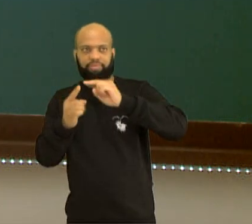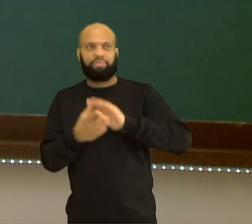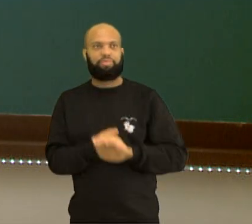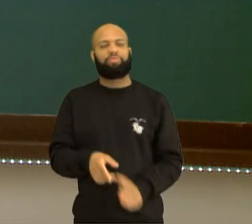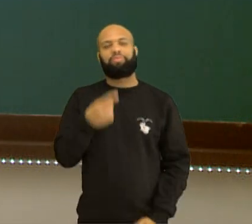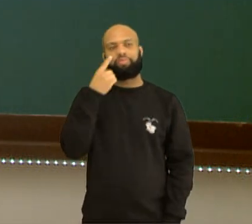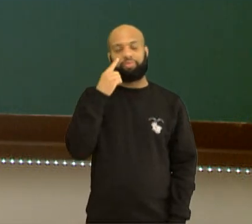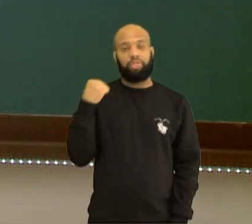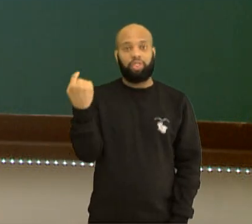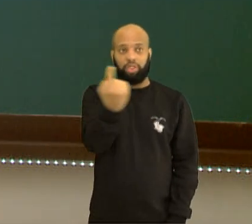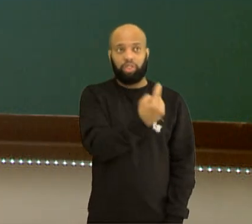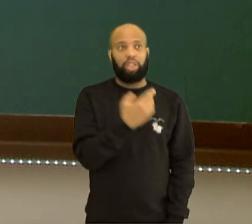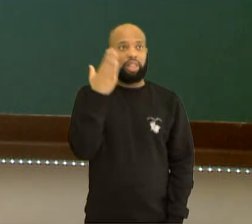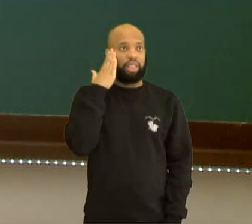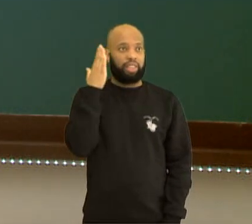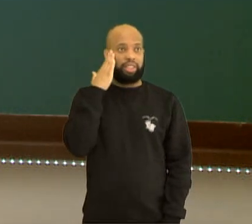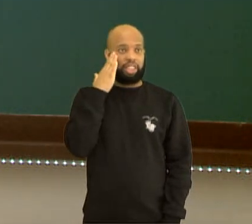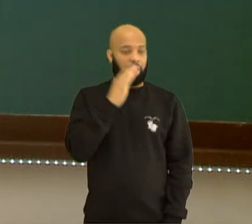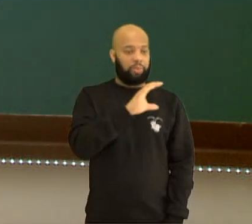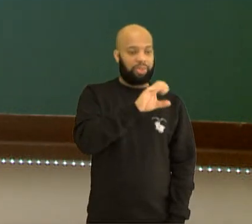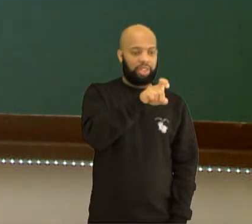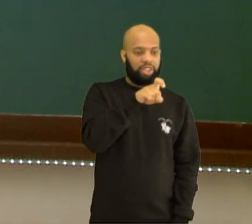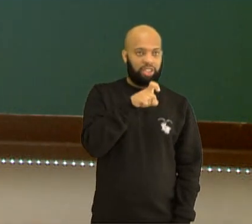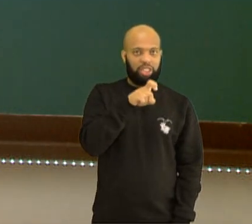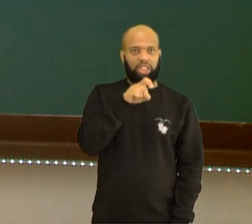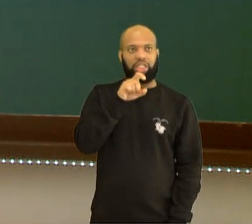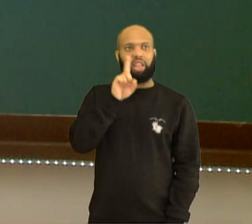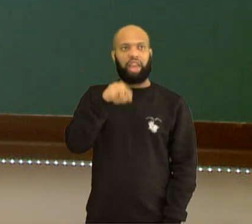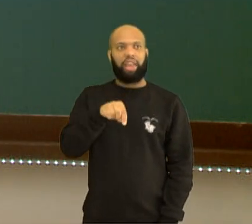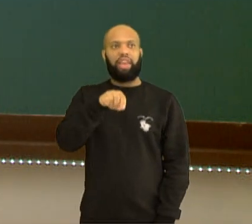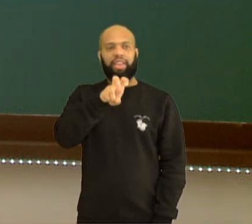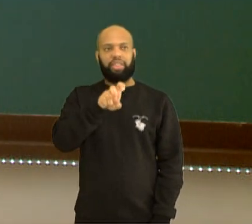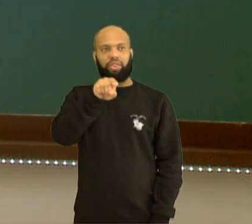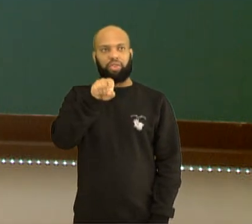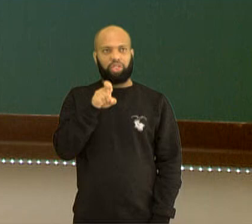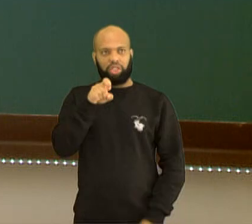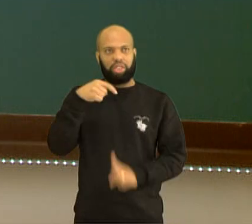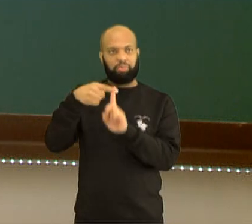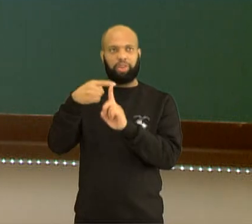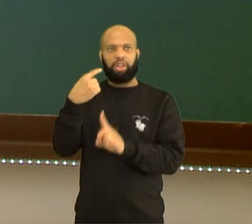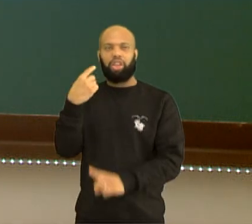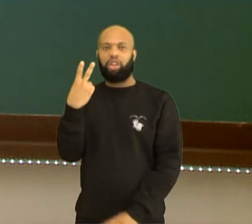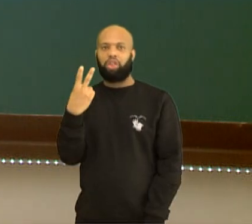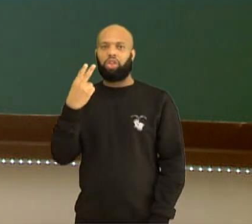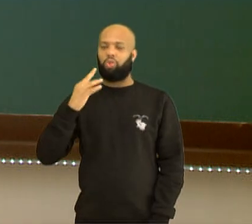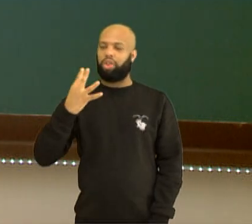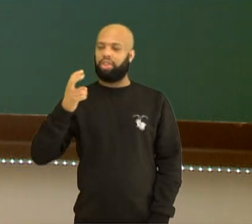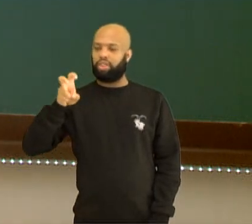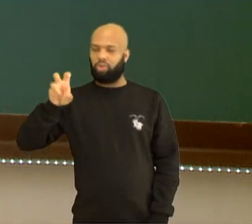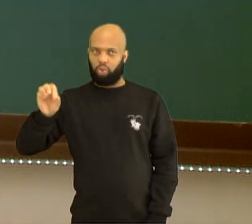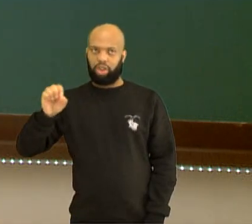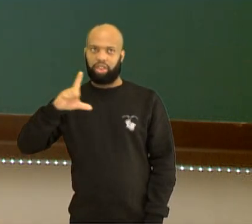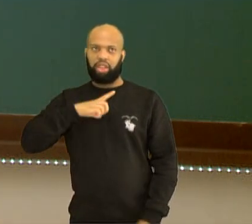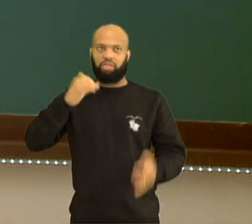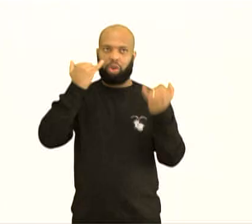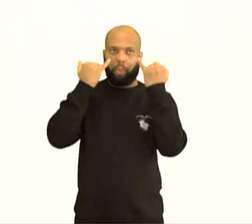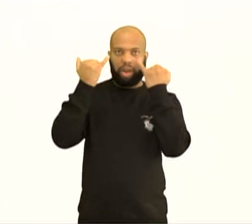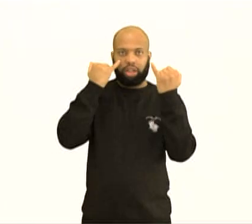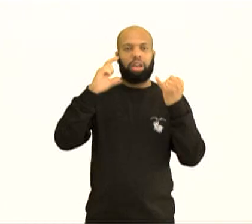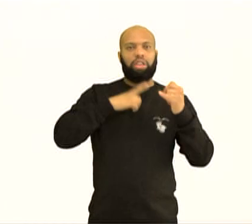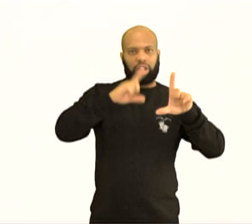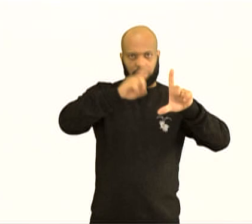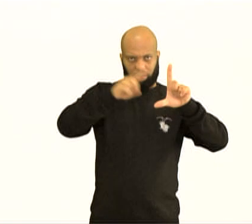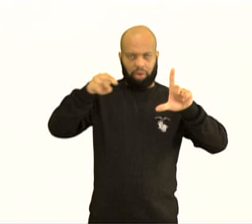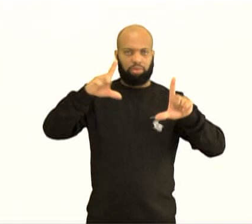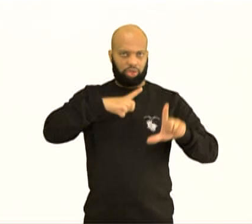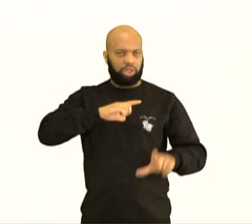nós sabemos que o custo de X é dado por 5X mais 2.450. Isso é dado. Aqui no gráfico, isso